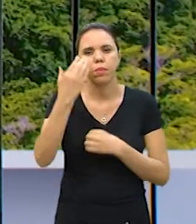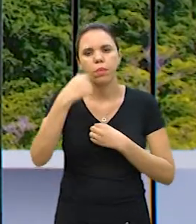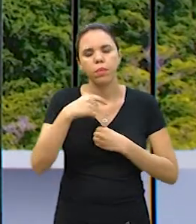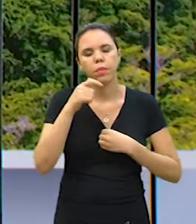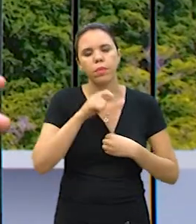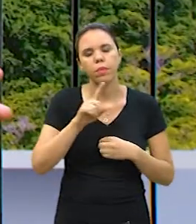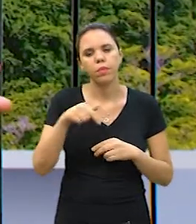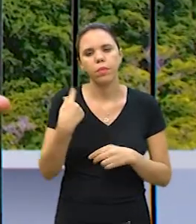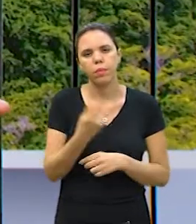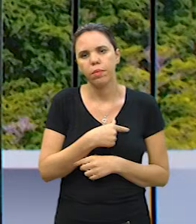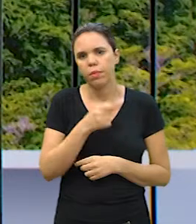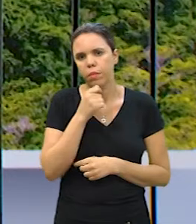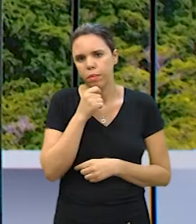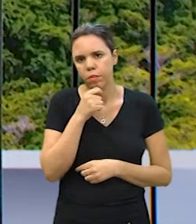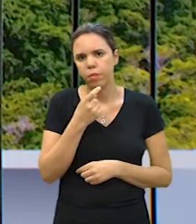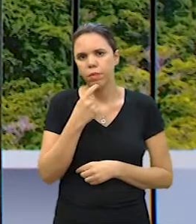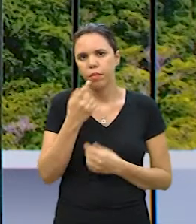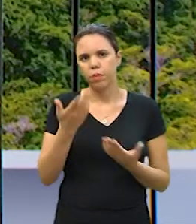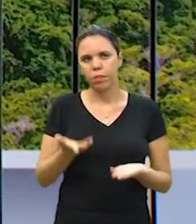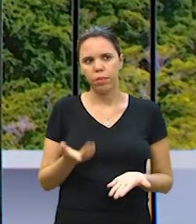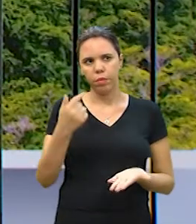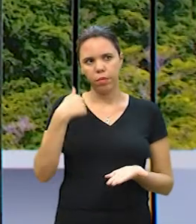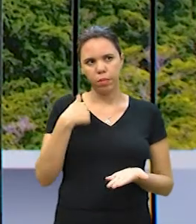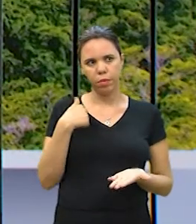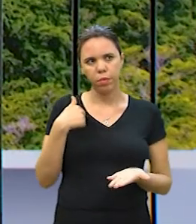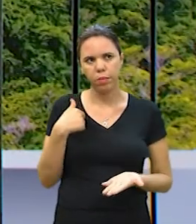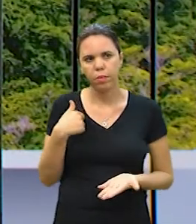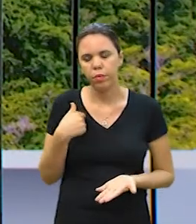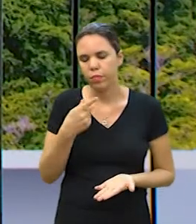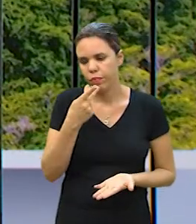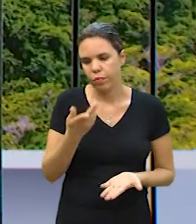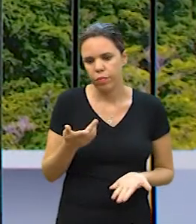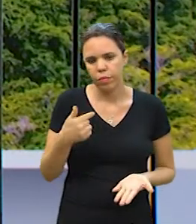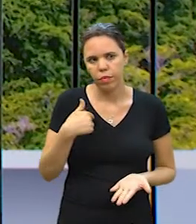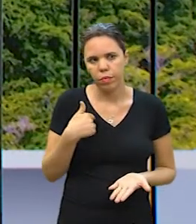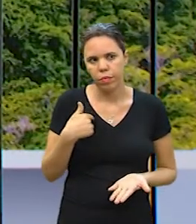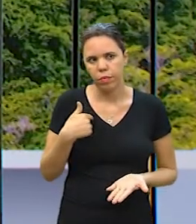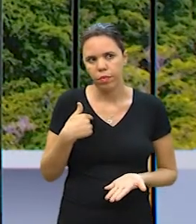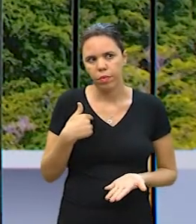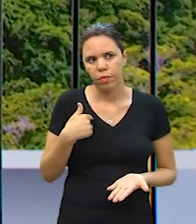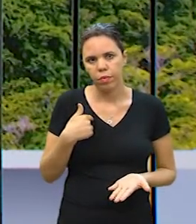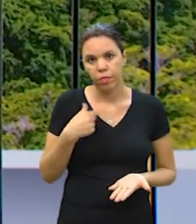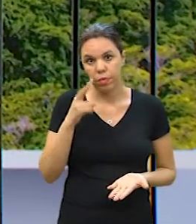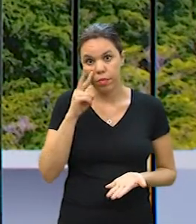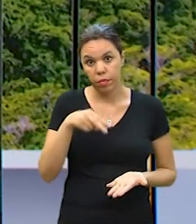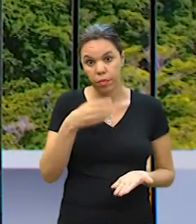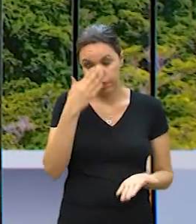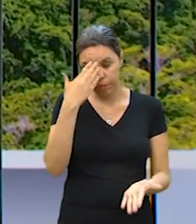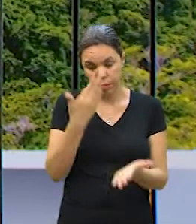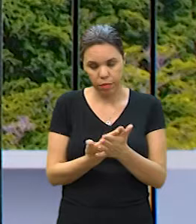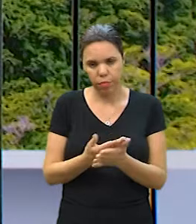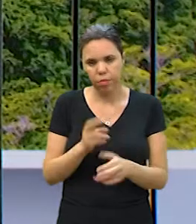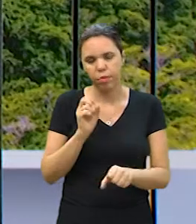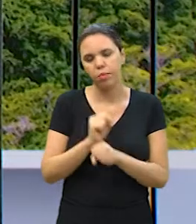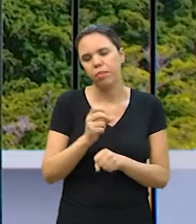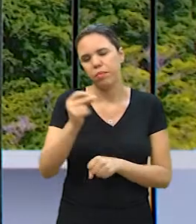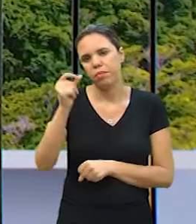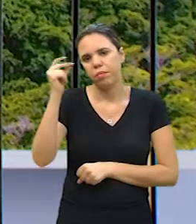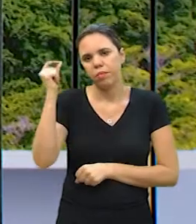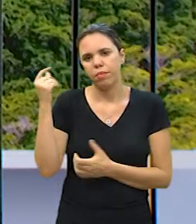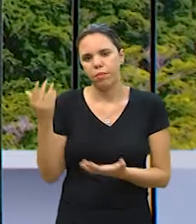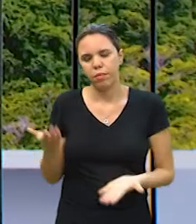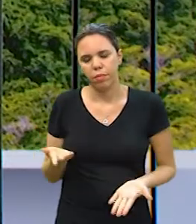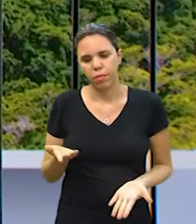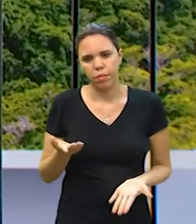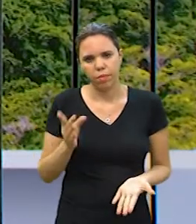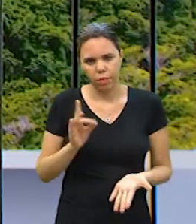integralidade, é uma questão que nós ainda, Campinas, Ed, eu falo assim, eu sou de ver para crer, estamos esperando